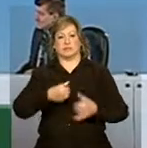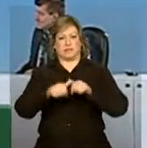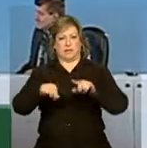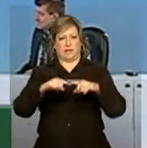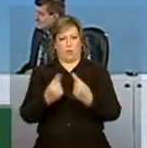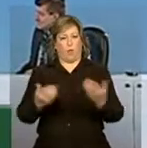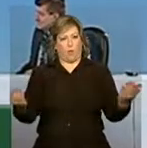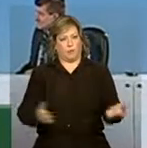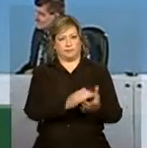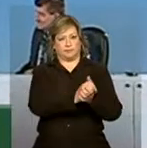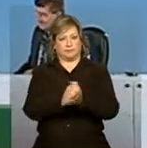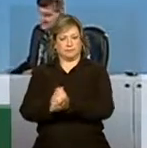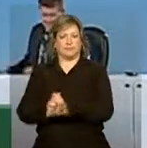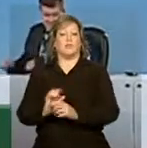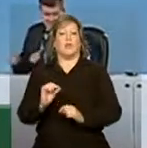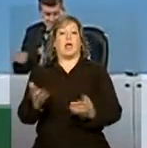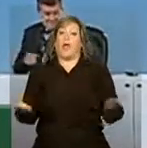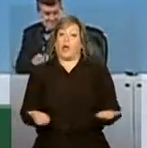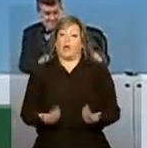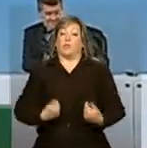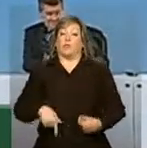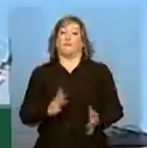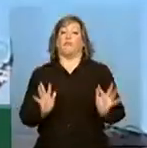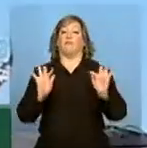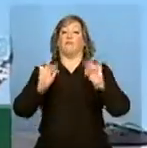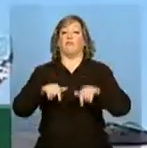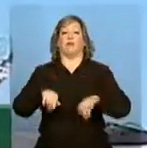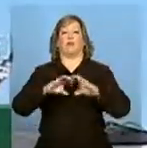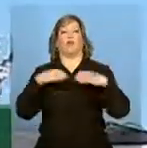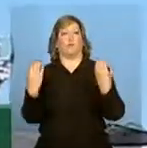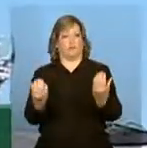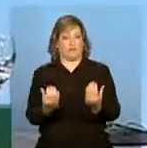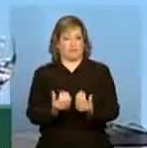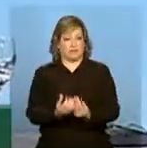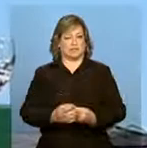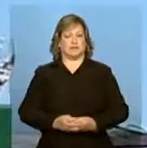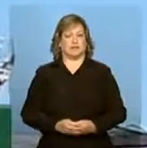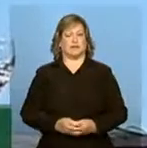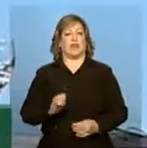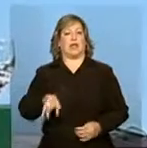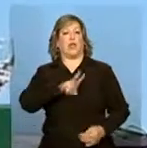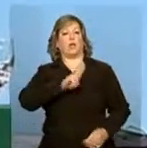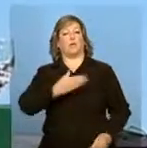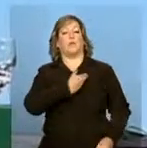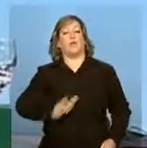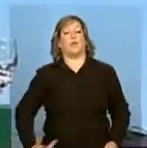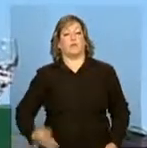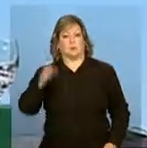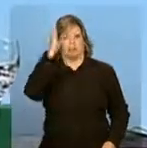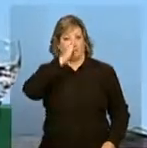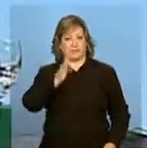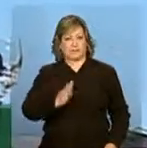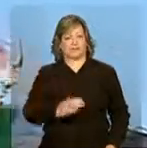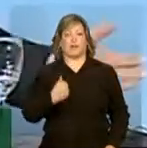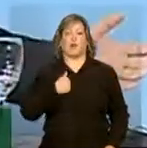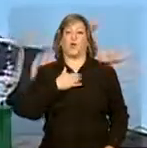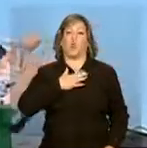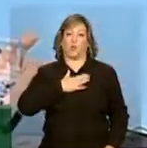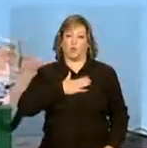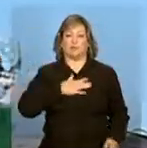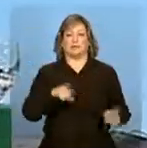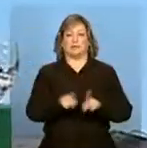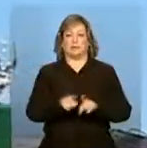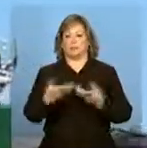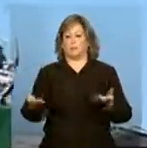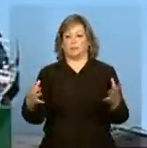Chegamos à fase final da nossa conferência. Em nome do governo brasileiro, eu gostaria, e dos membros